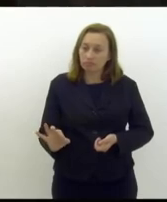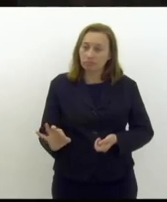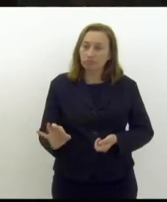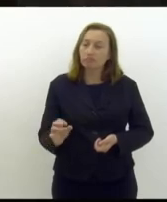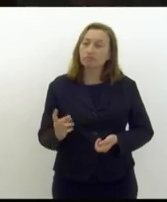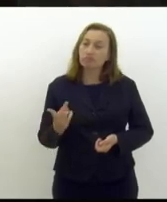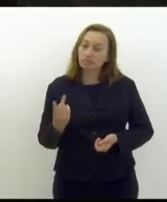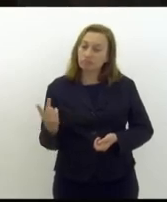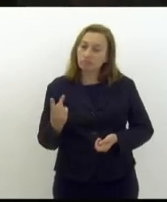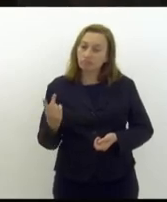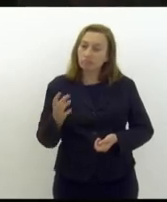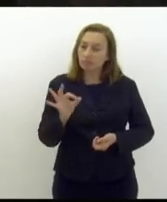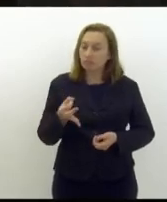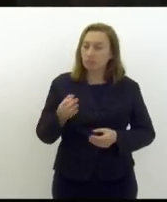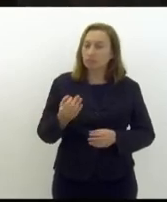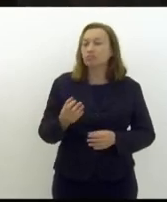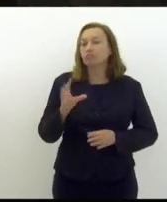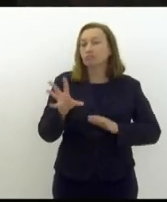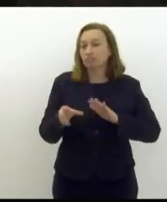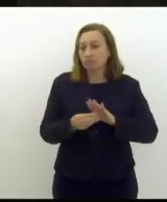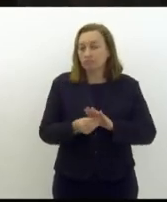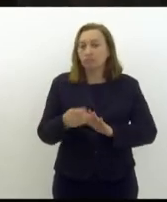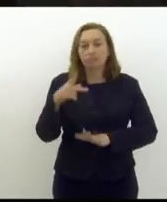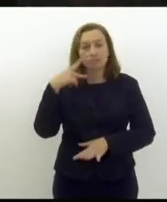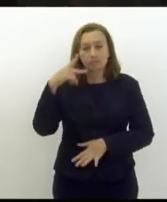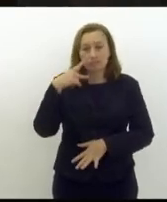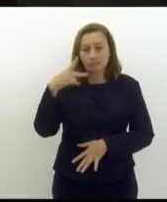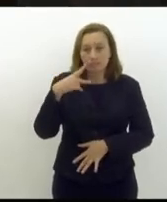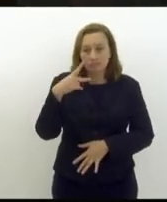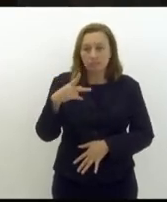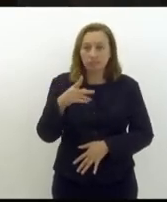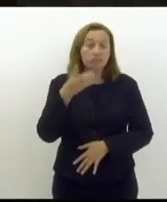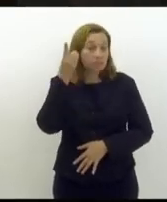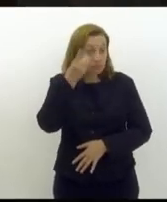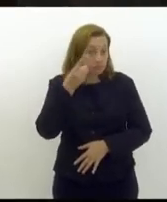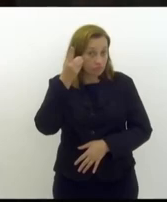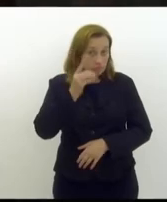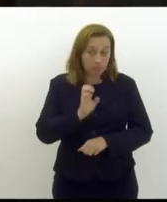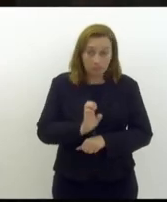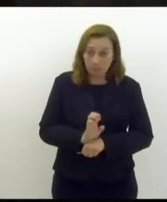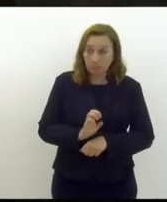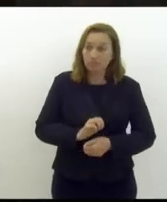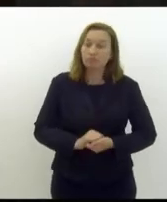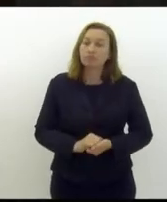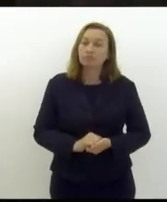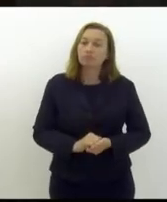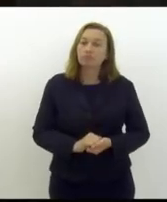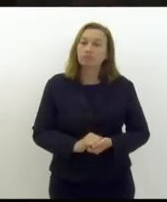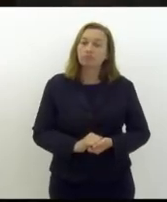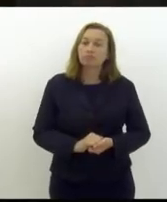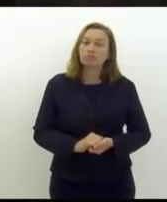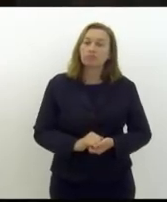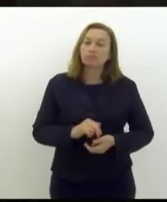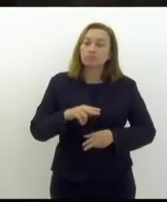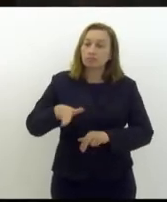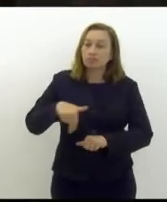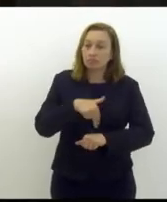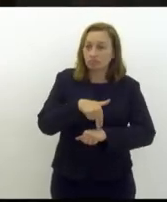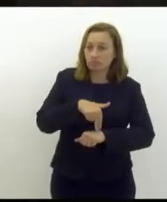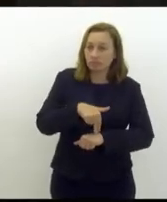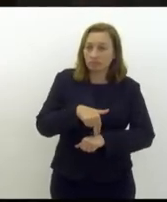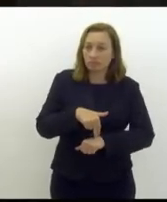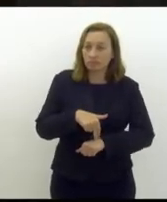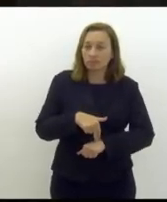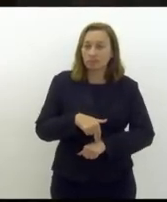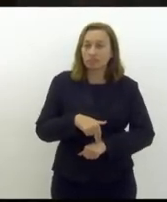líquida destinada emenda parlamentar de seus deputados estaduais na União esse valor é de